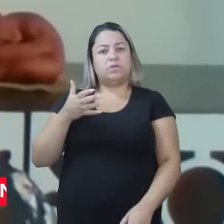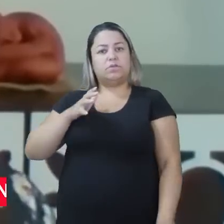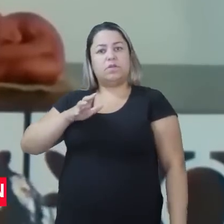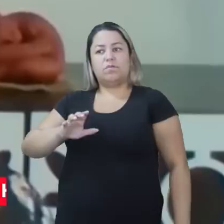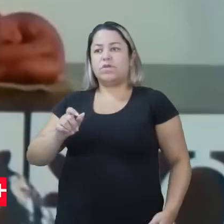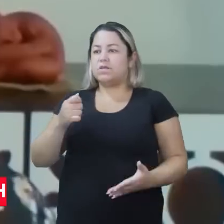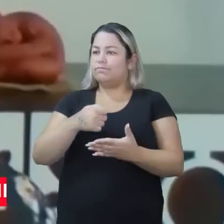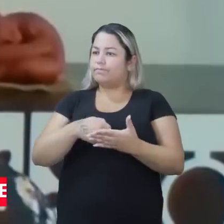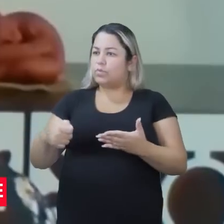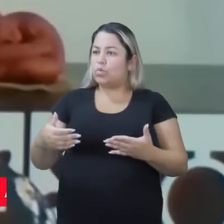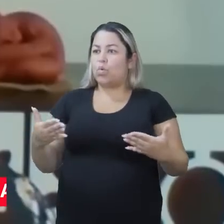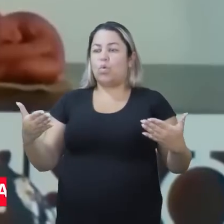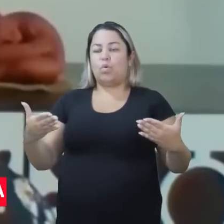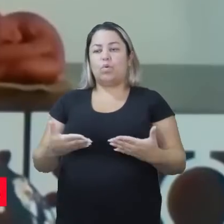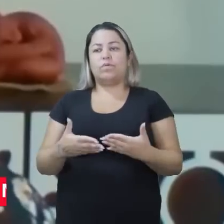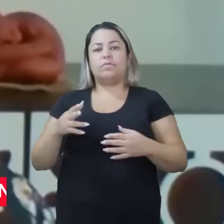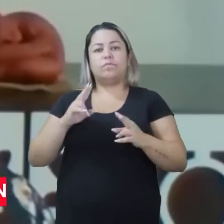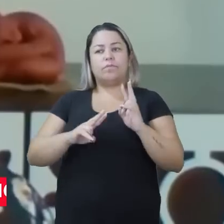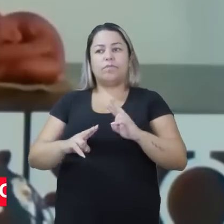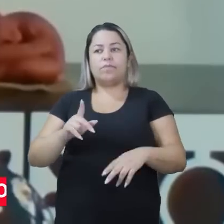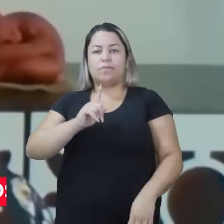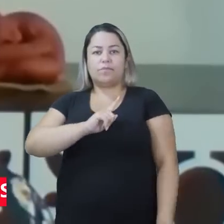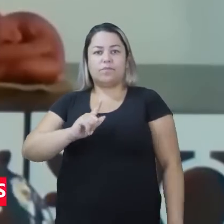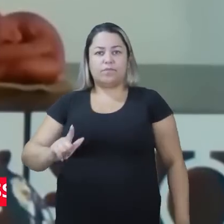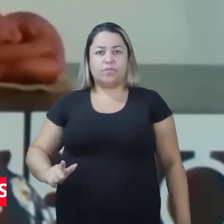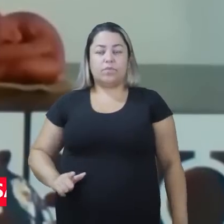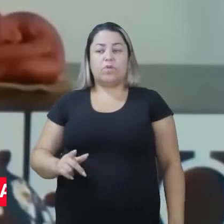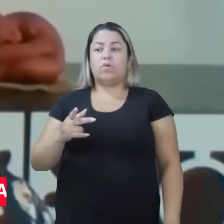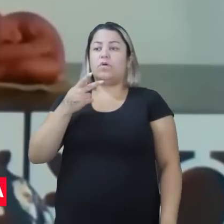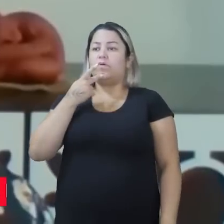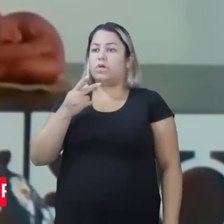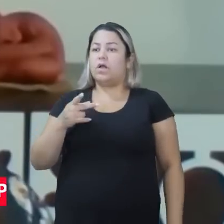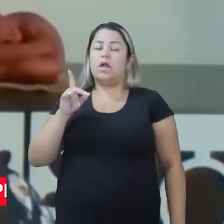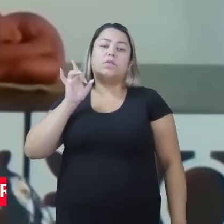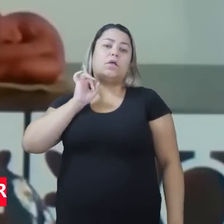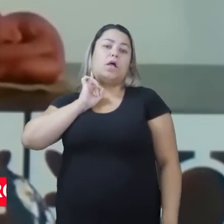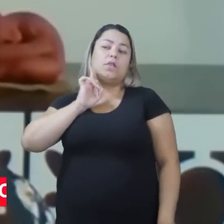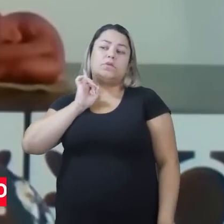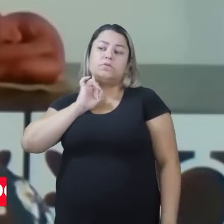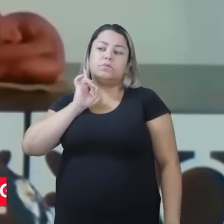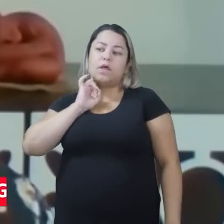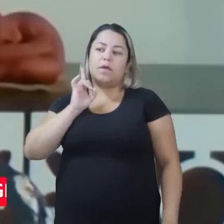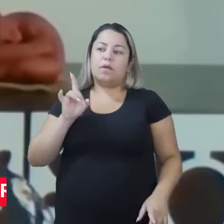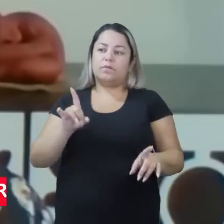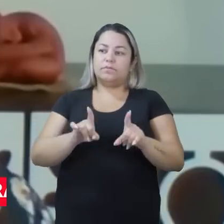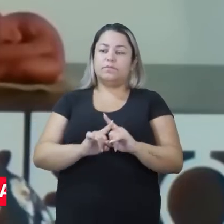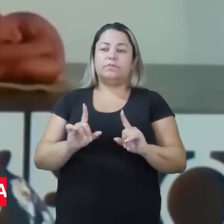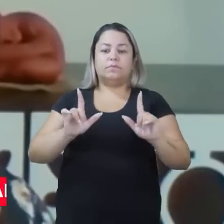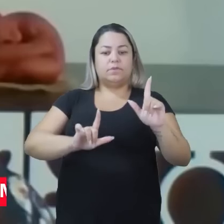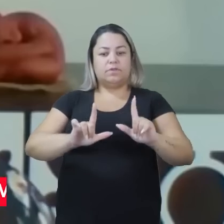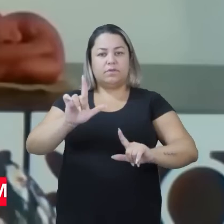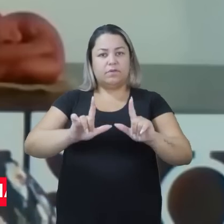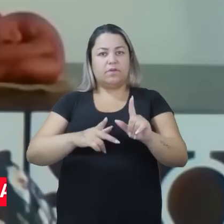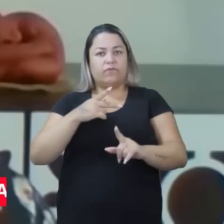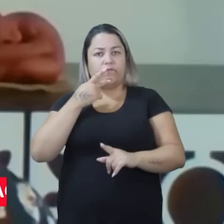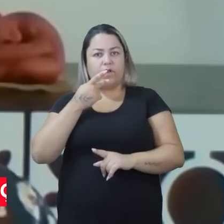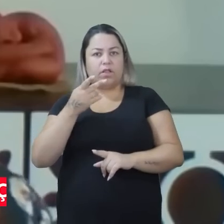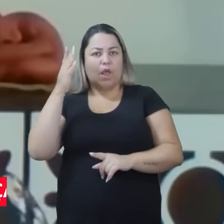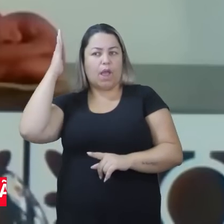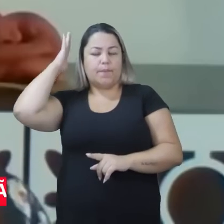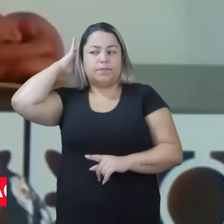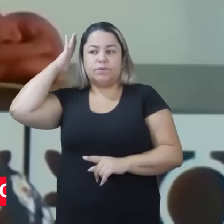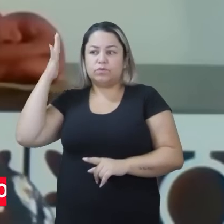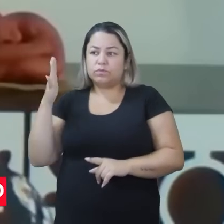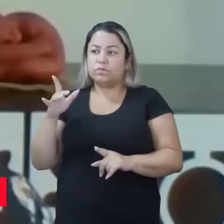E hoje, eu vi ontem o governador Zema de Minas Gerais, na televisão, falando do